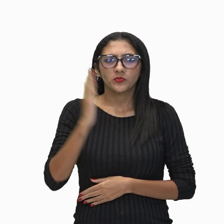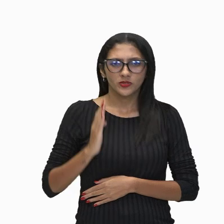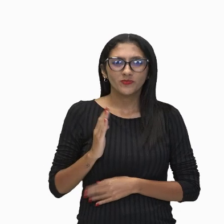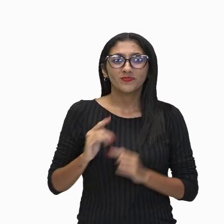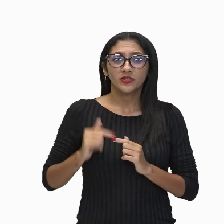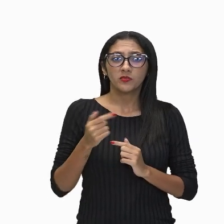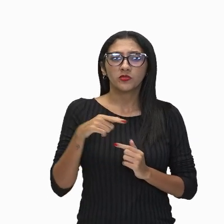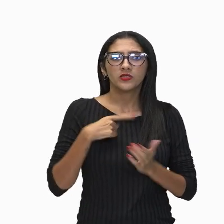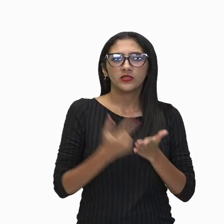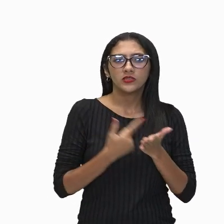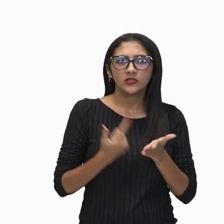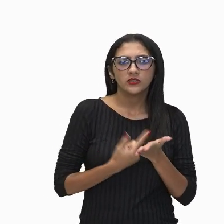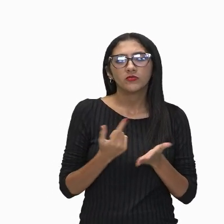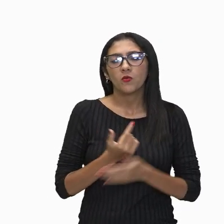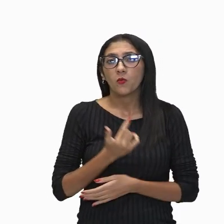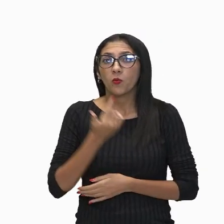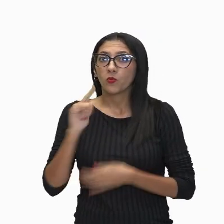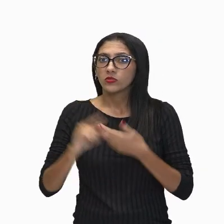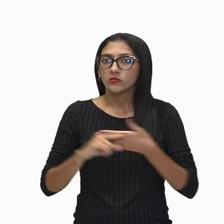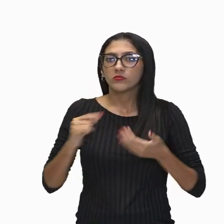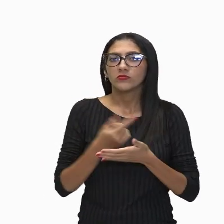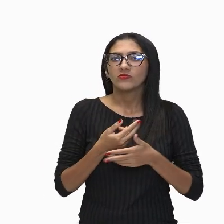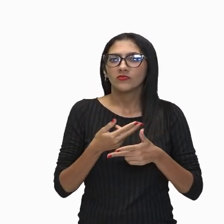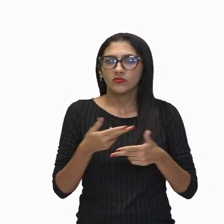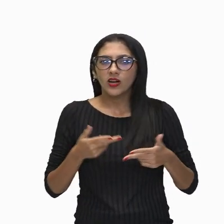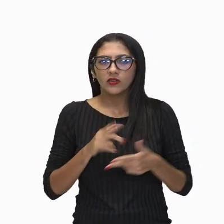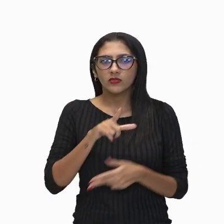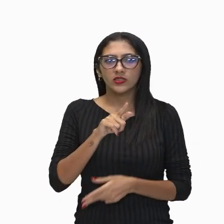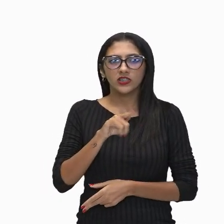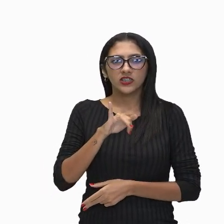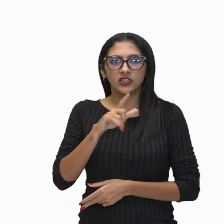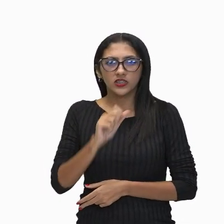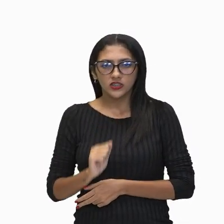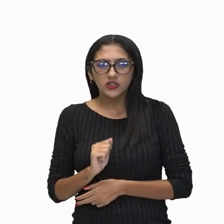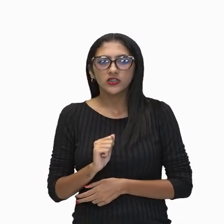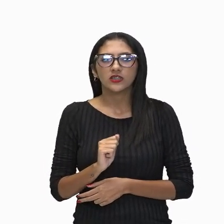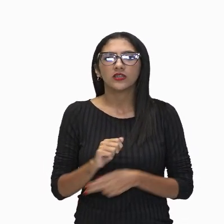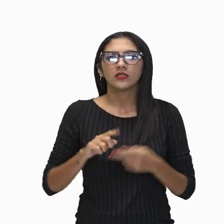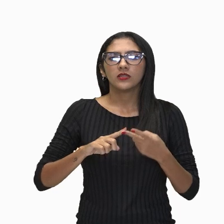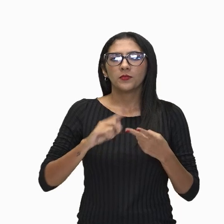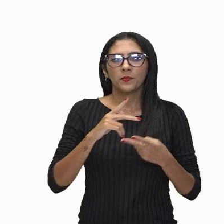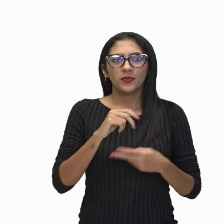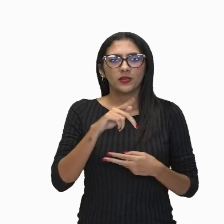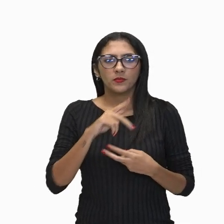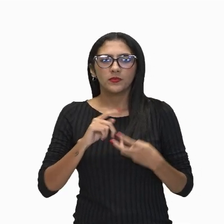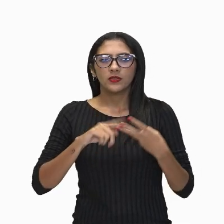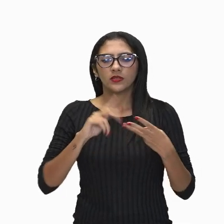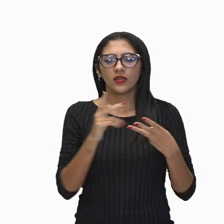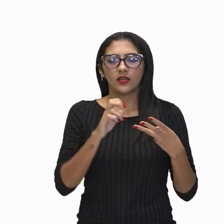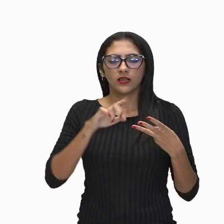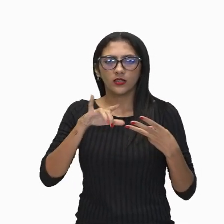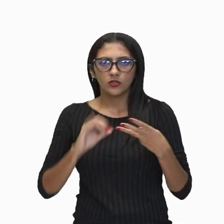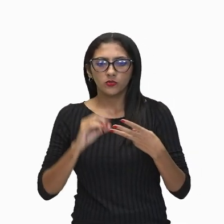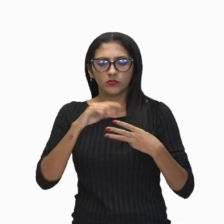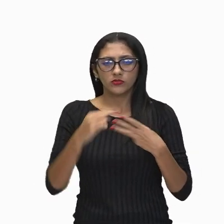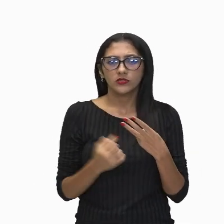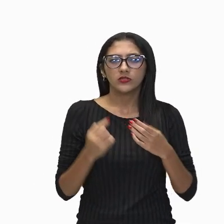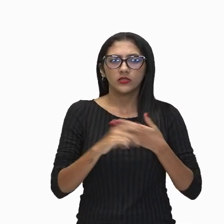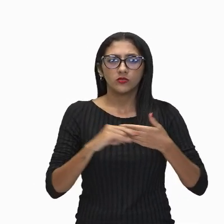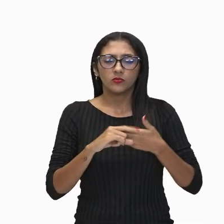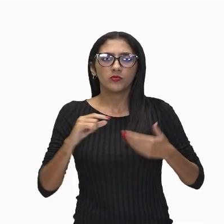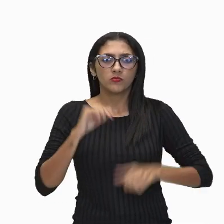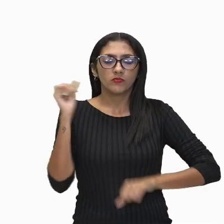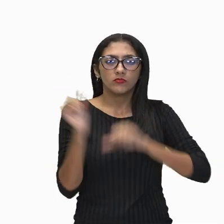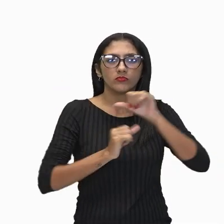artistas como Lygia Clark, Lygia Paper e Hélio Otística revolucionaram a maneira de pensar